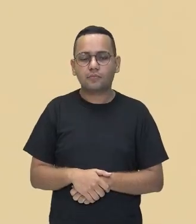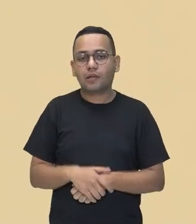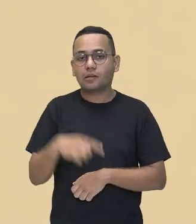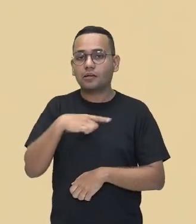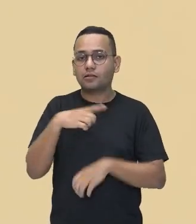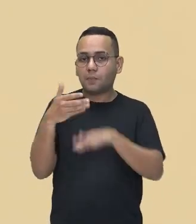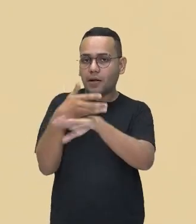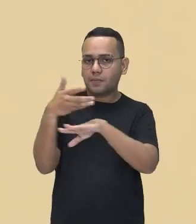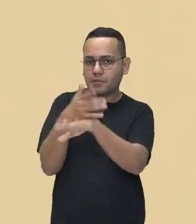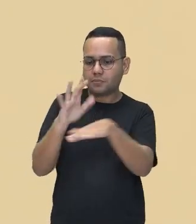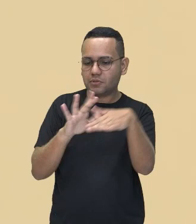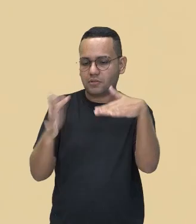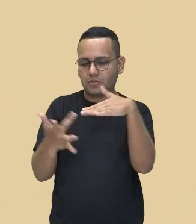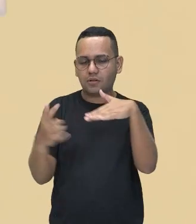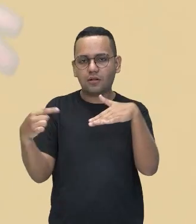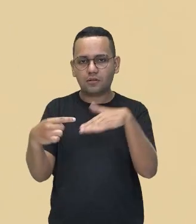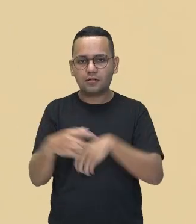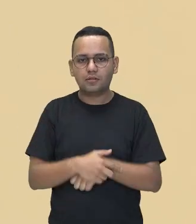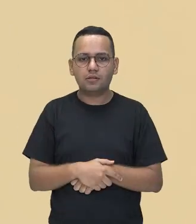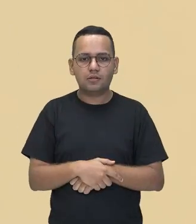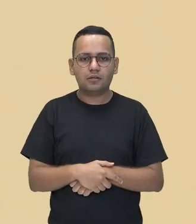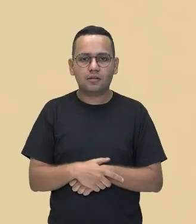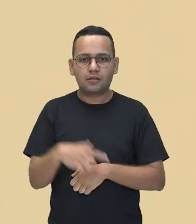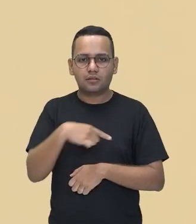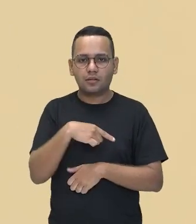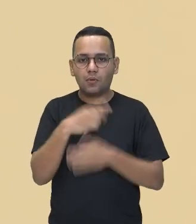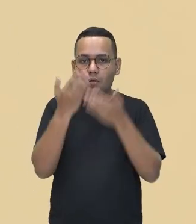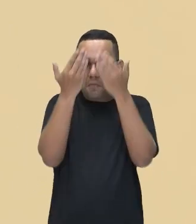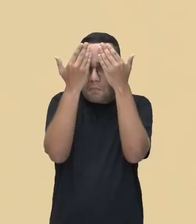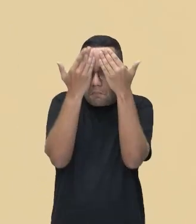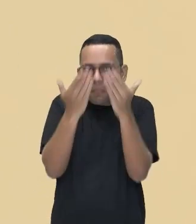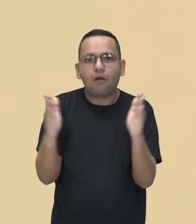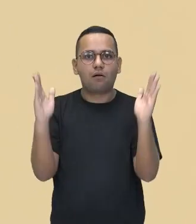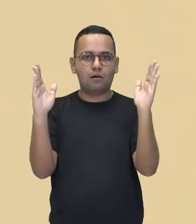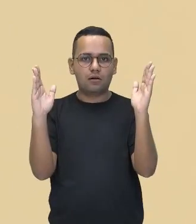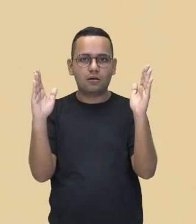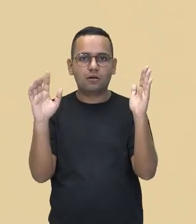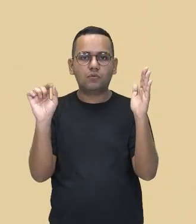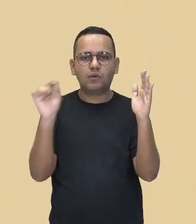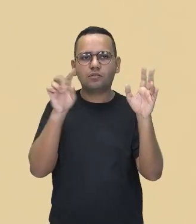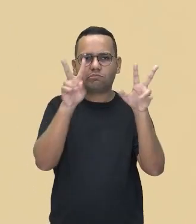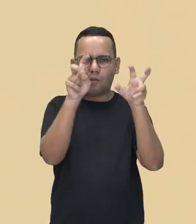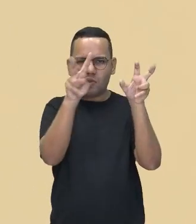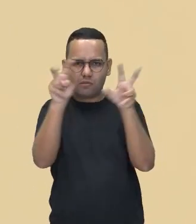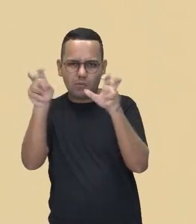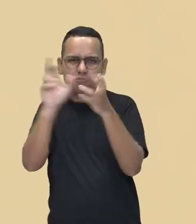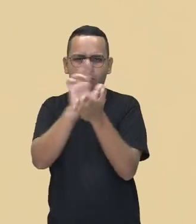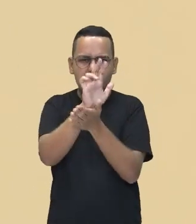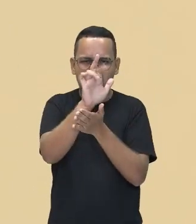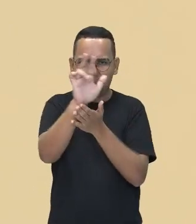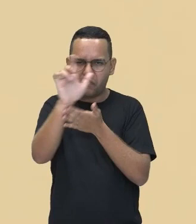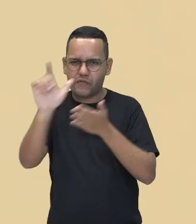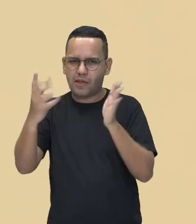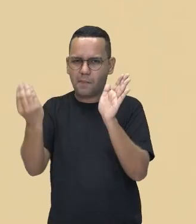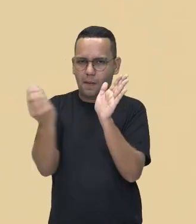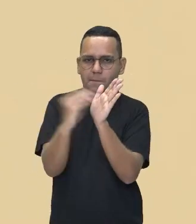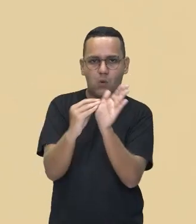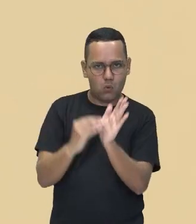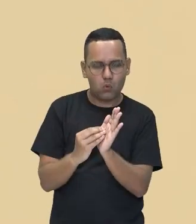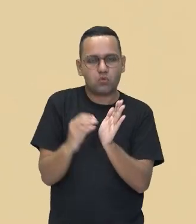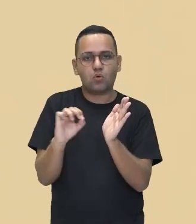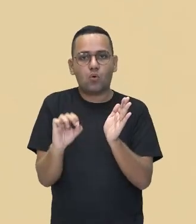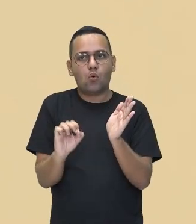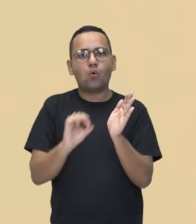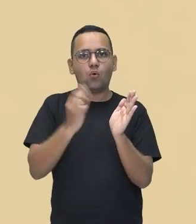sociais, a gente vê o quê? Uma expansão, né, do que? De temas que podem ser trabalhados, de coisas que a